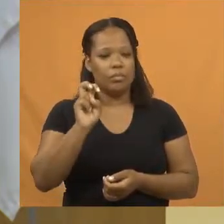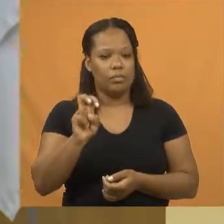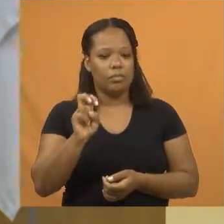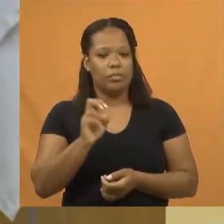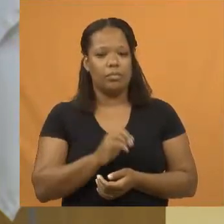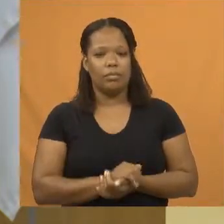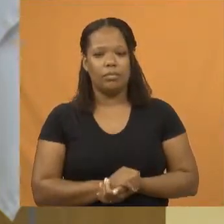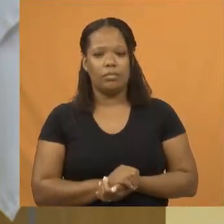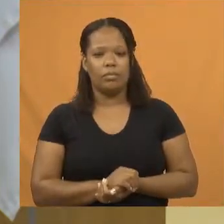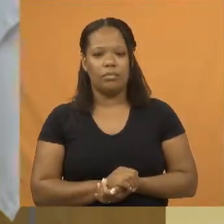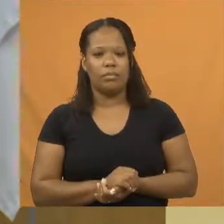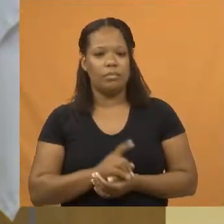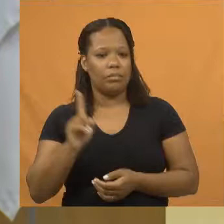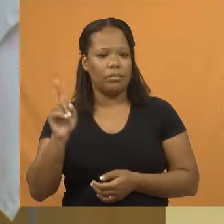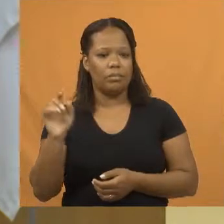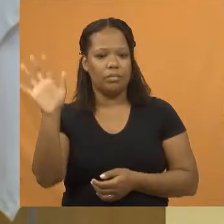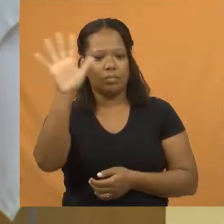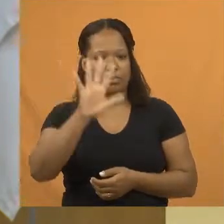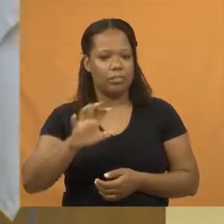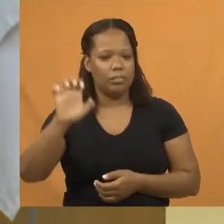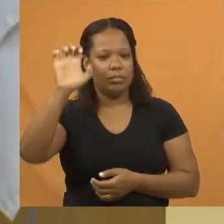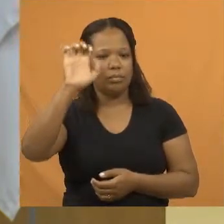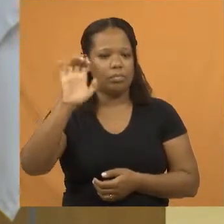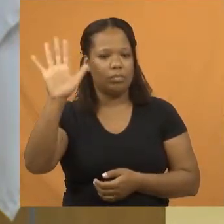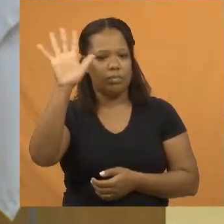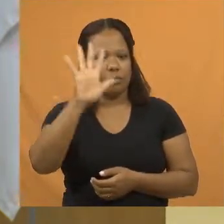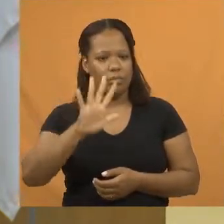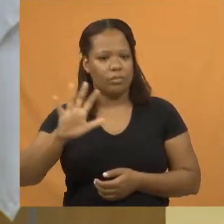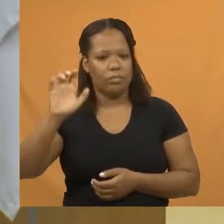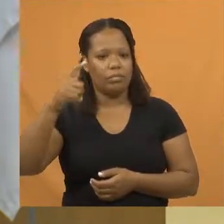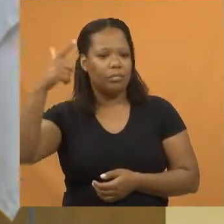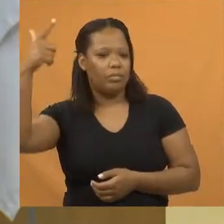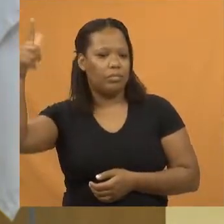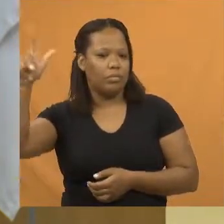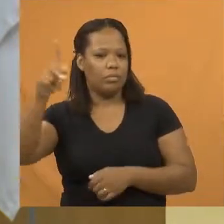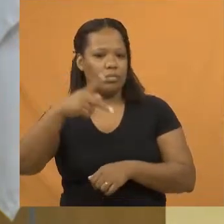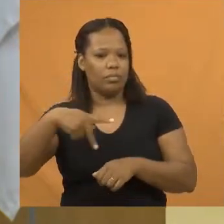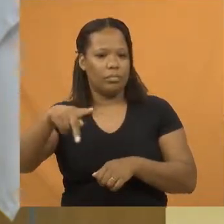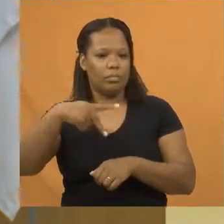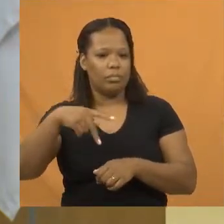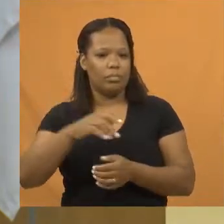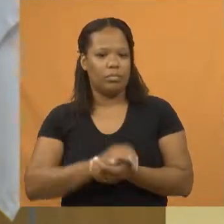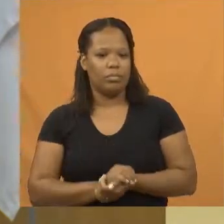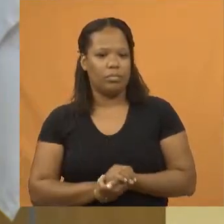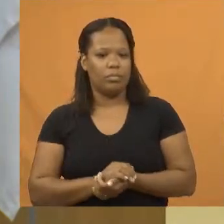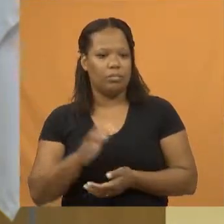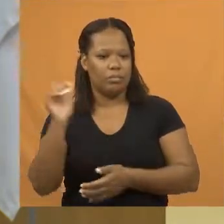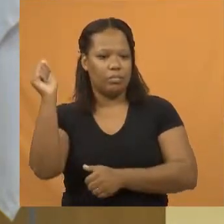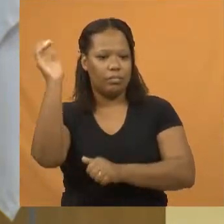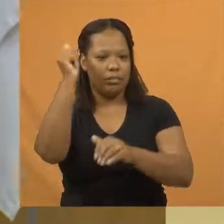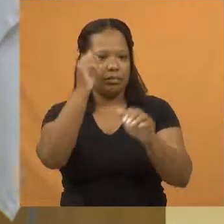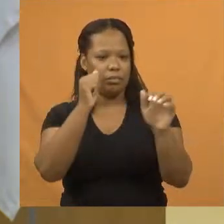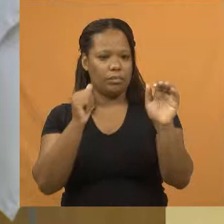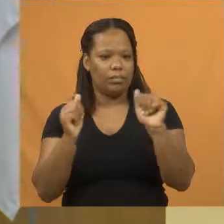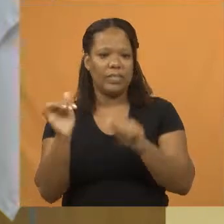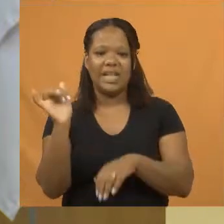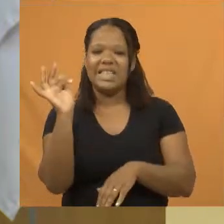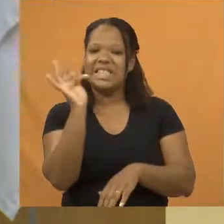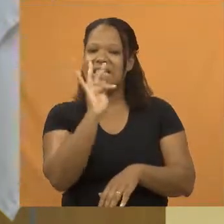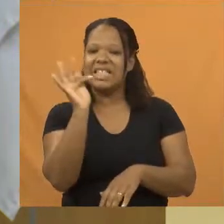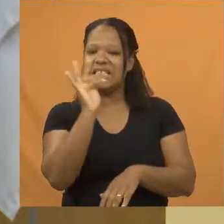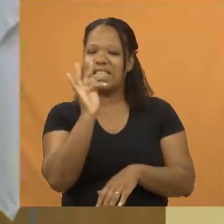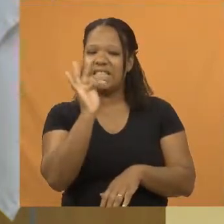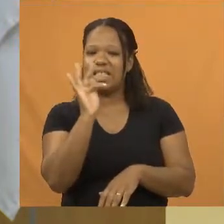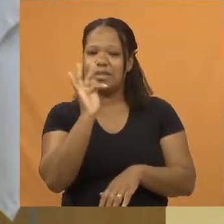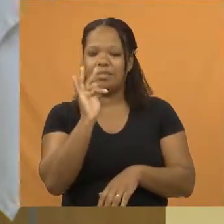se diz? Lá na Europa, lá nos países do exterior, lá na Espanha, lá na França, lá